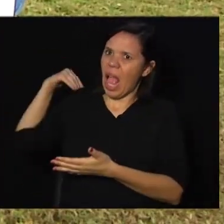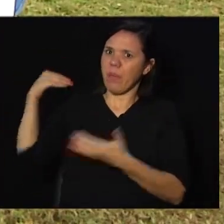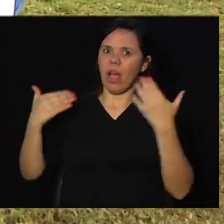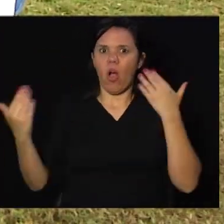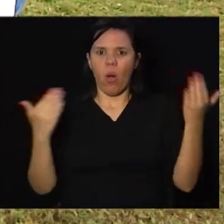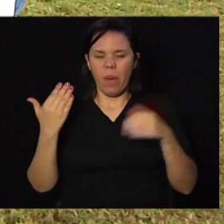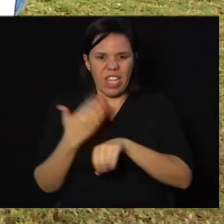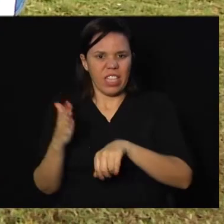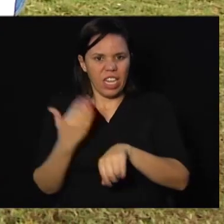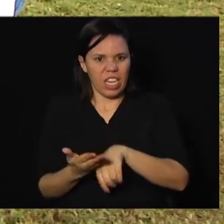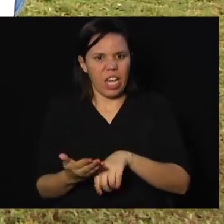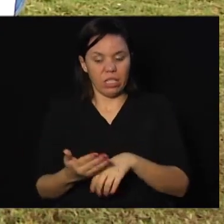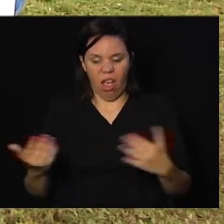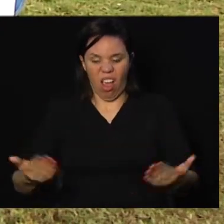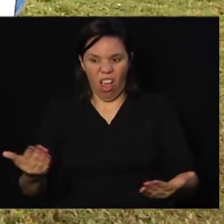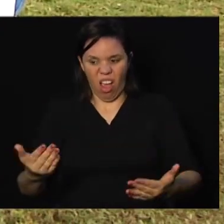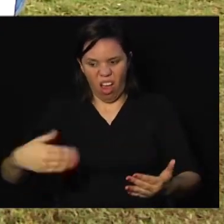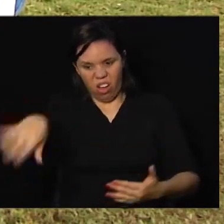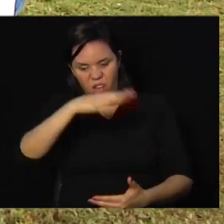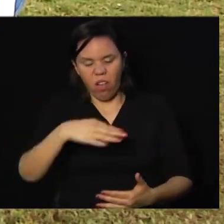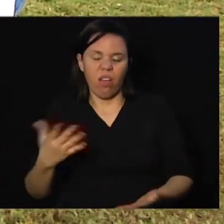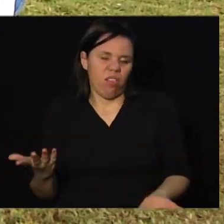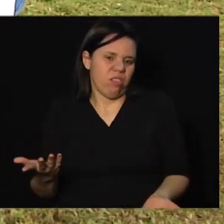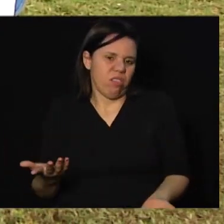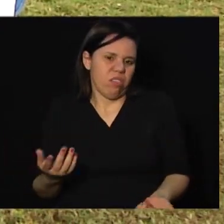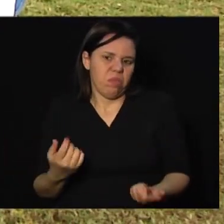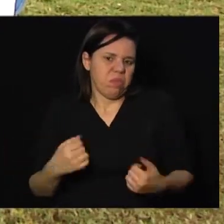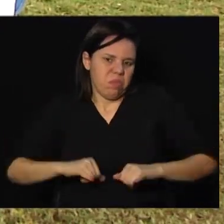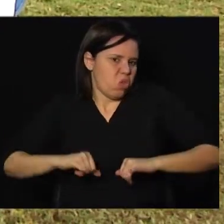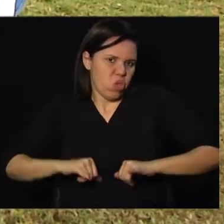hoje não é de modê não, esse